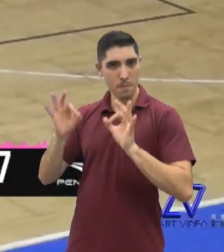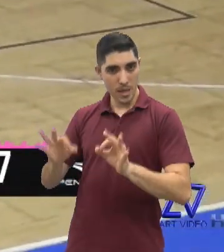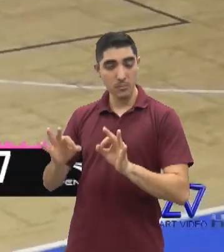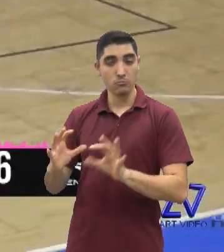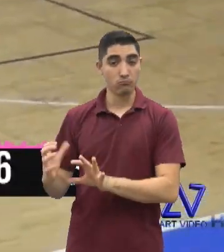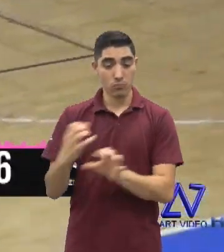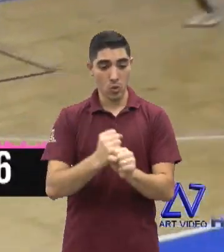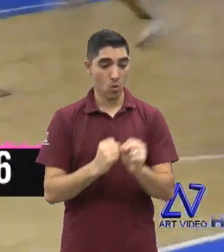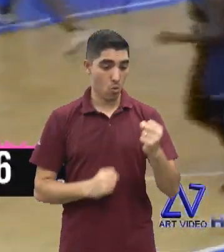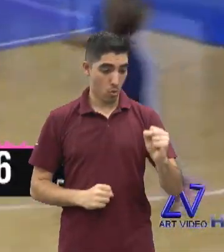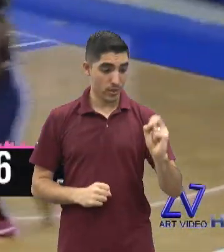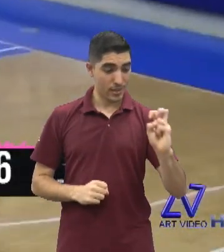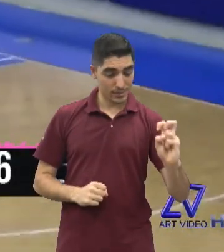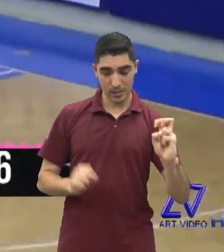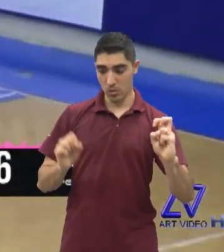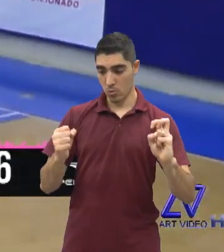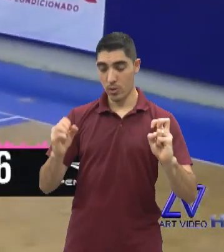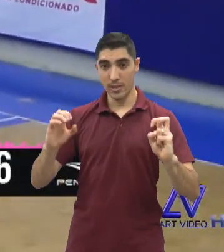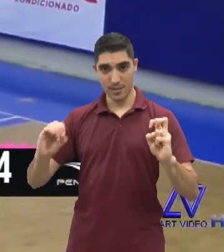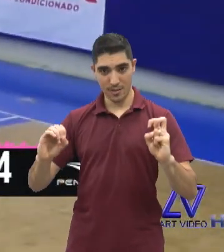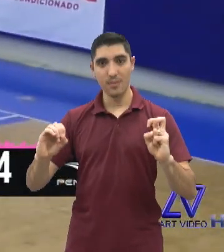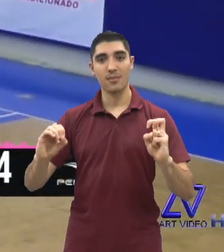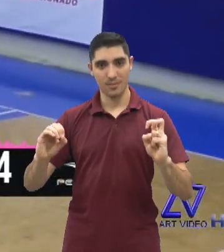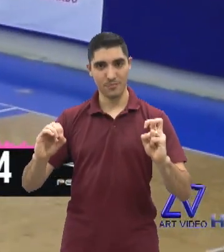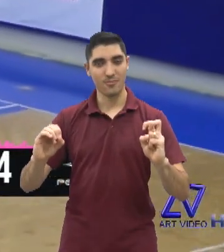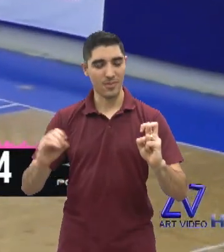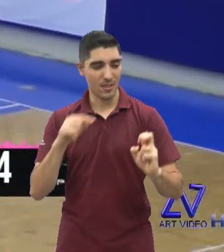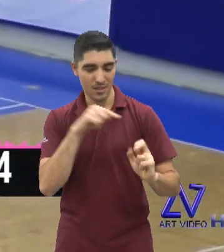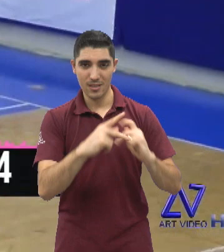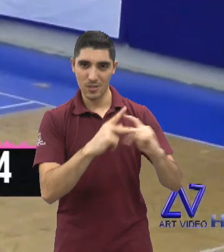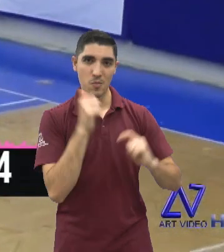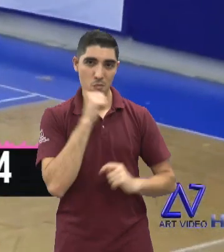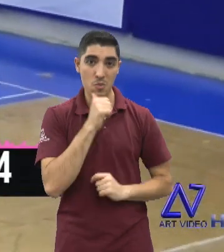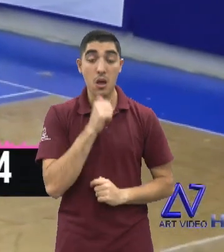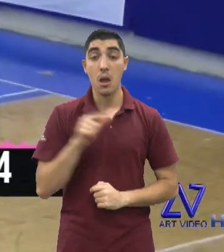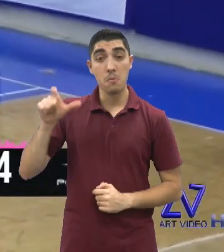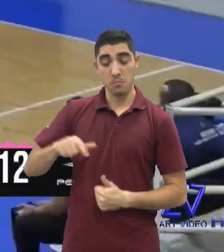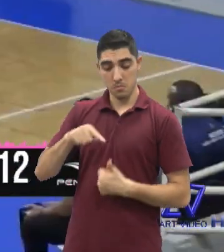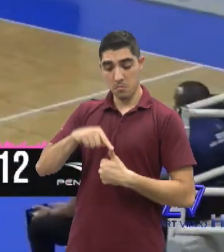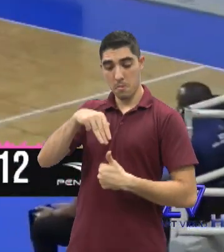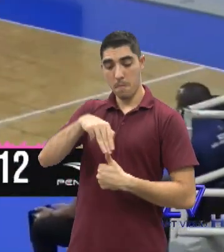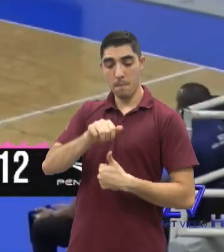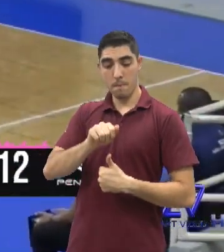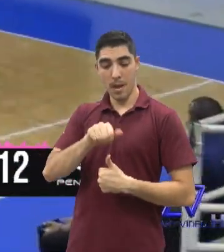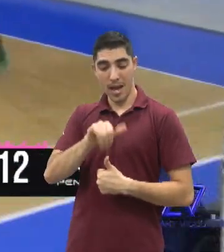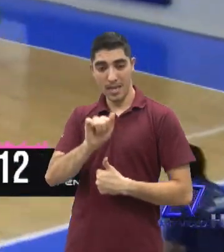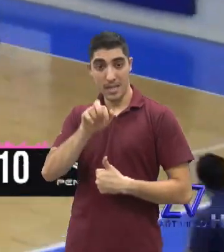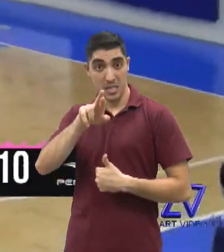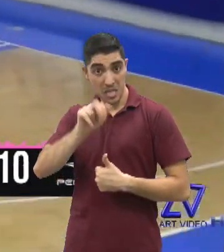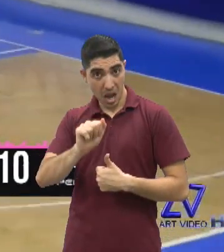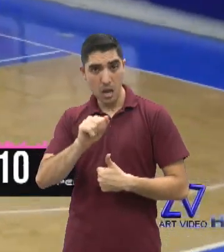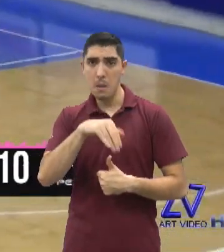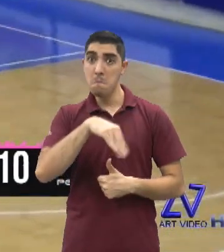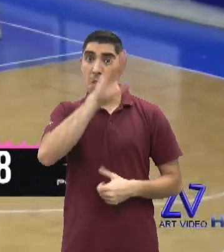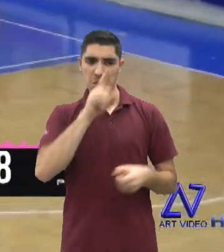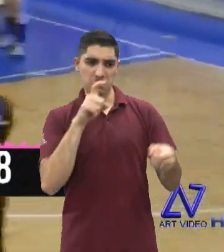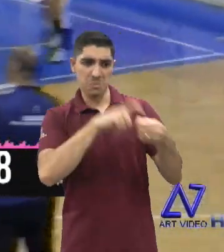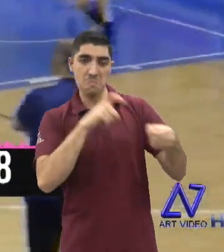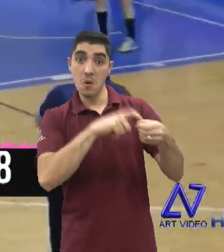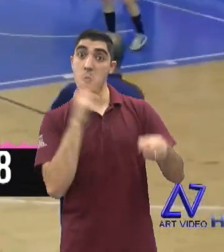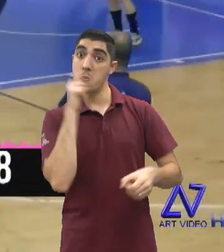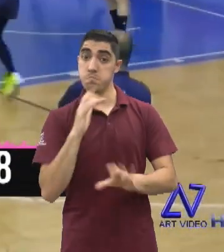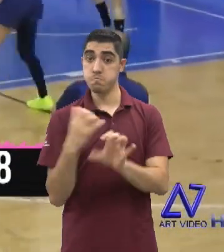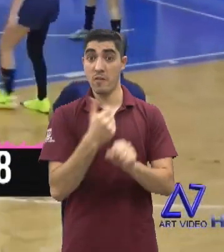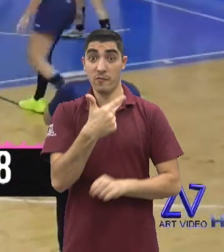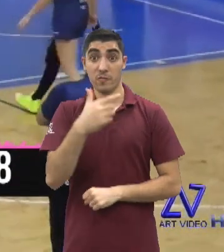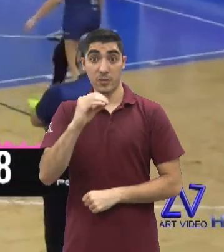pela segunda rodada da fase de realinhamento, tendo como destaque a ala Maiara do São José, que foi a cestinha da partida com 22 pontos,